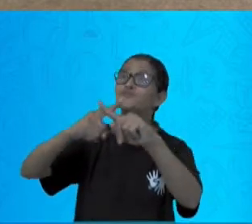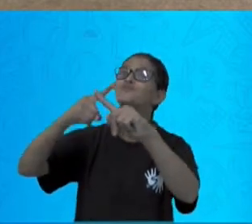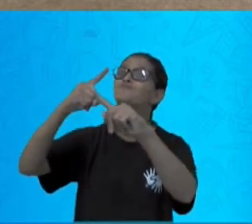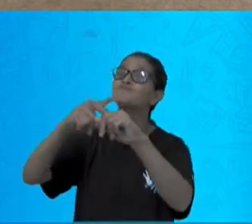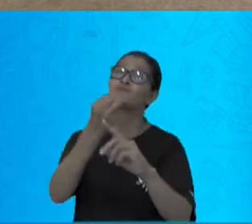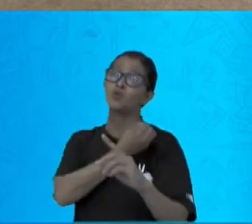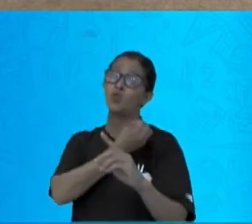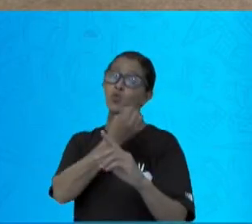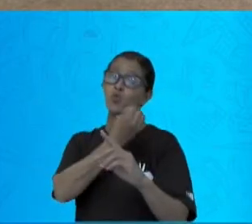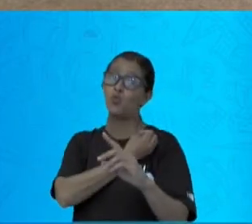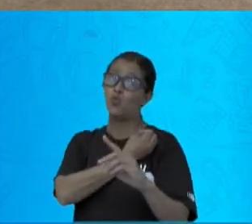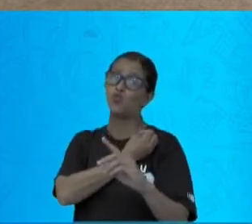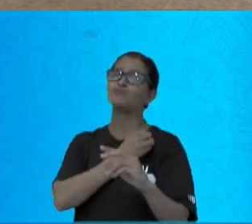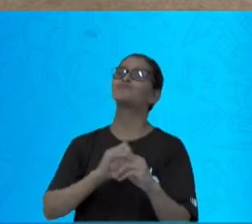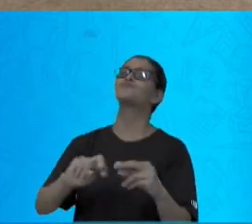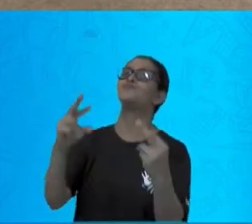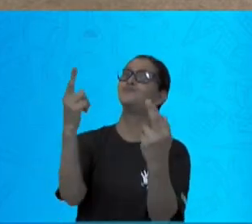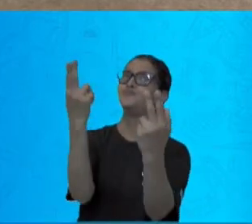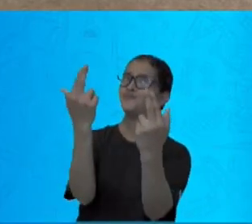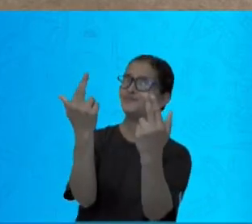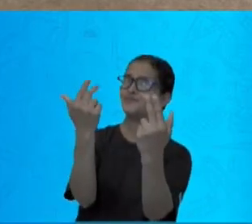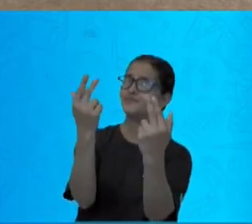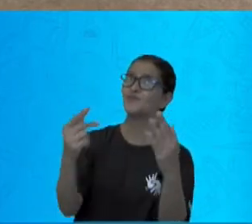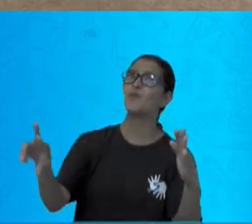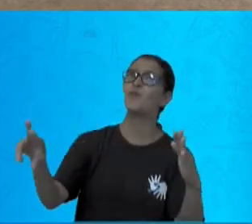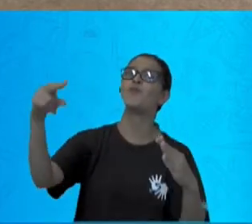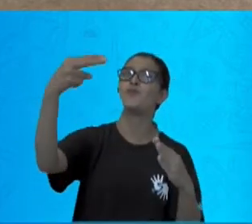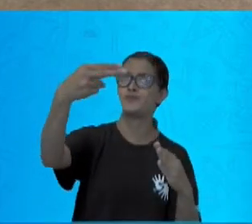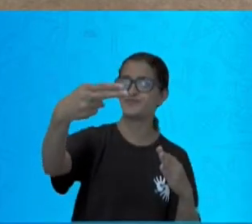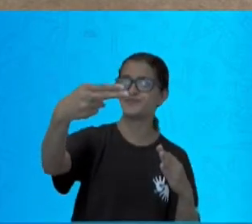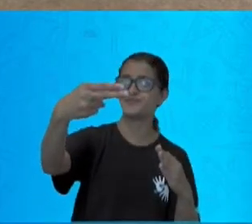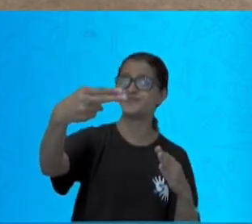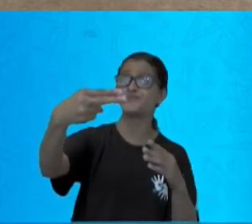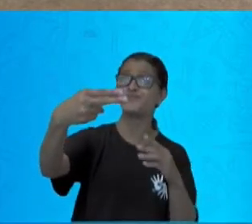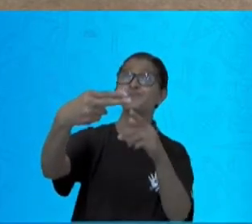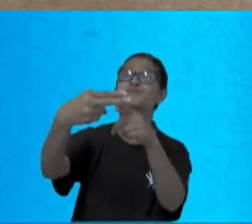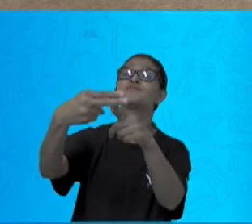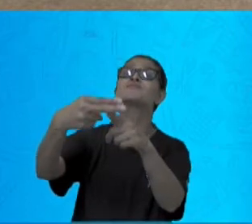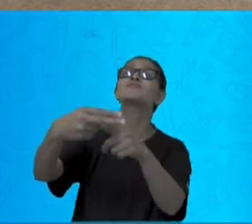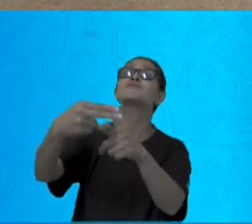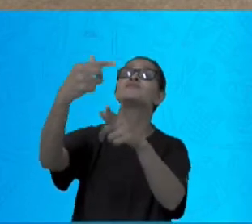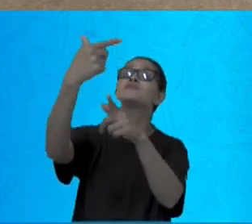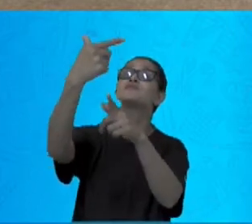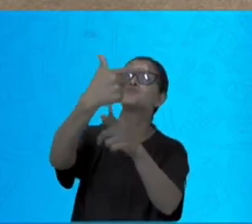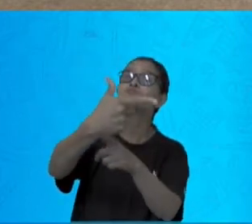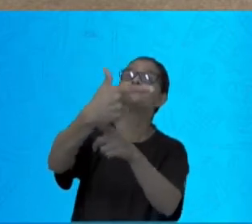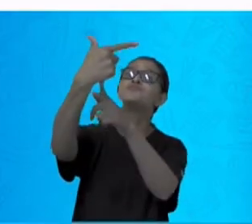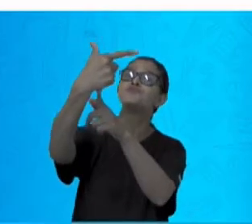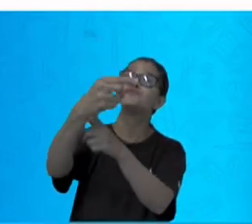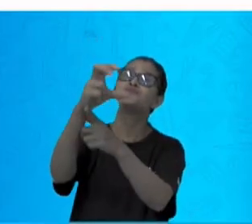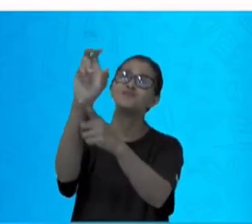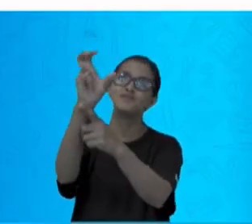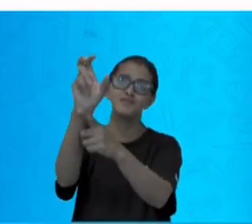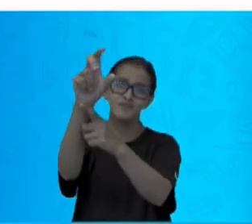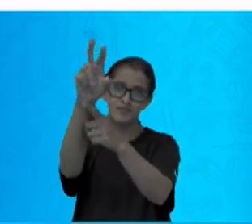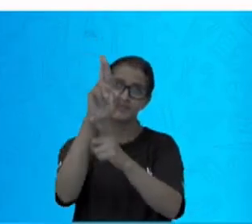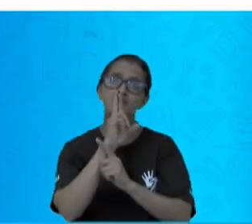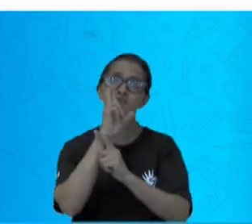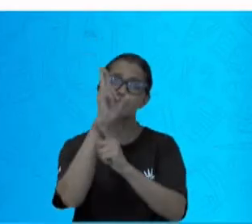fatores iguais. Então, eu vou ter 15 vezes 15, que vai ser 225.